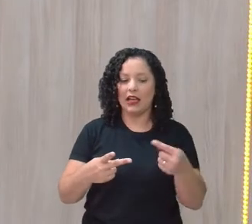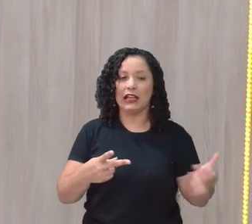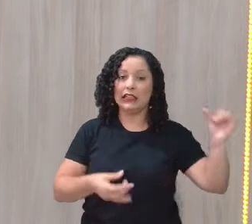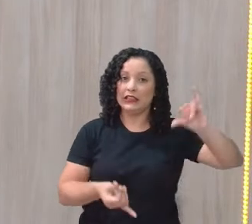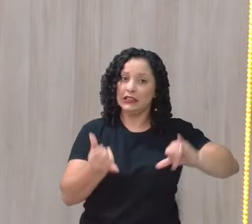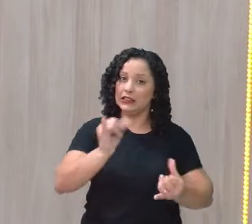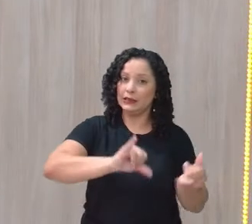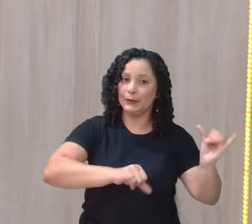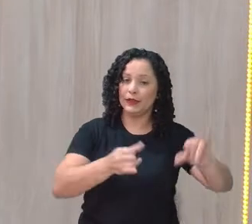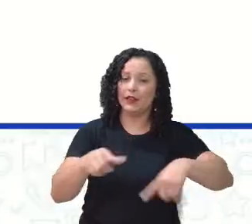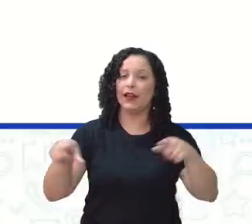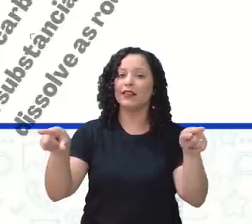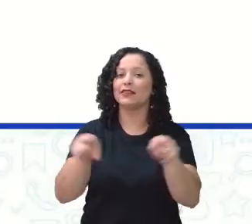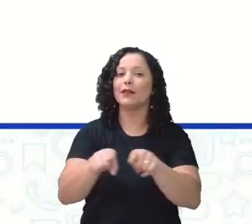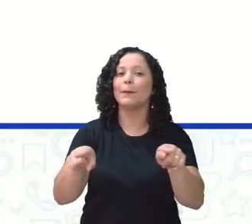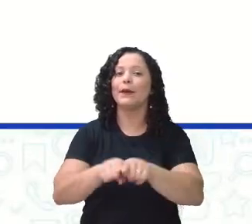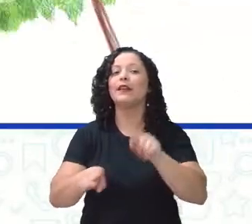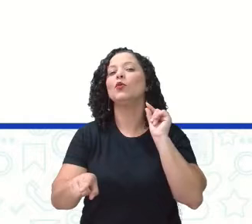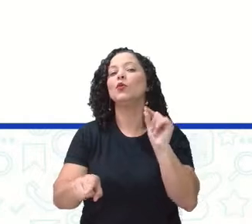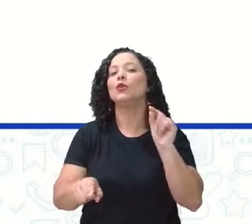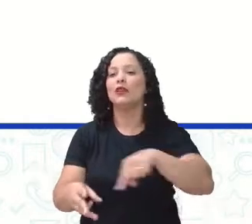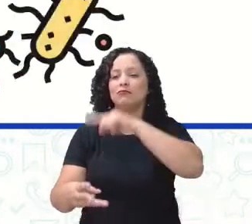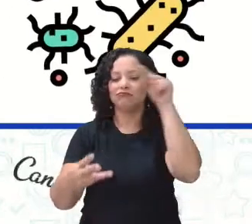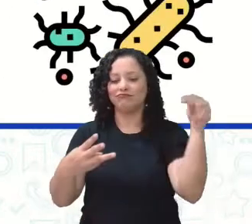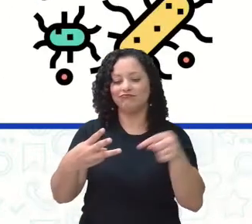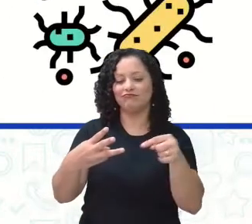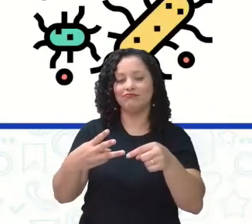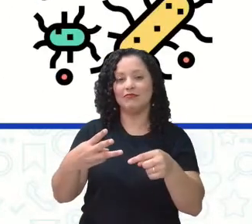mas também ele pode acontecer de uma forma o quê?